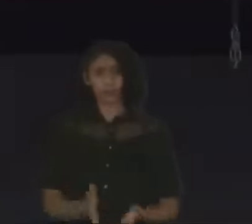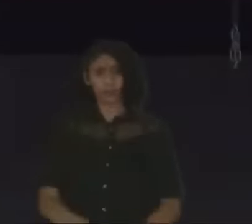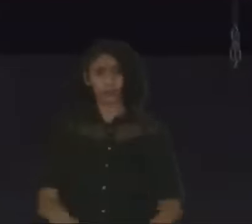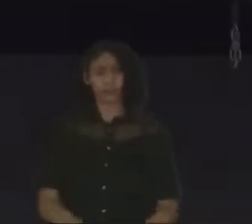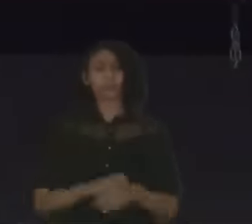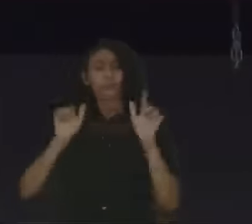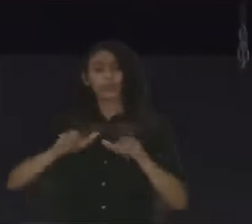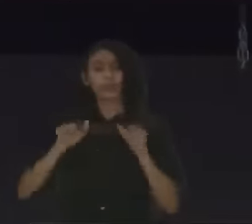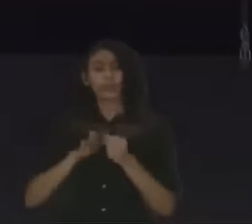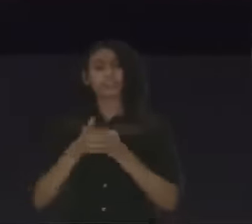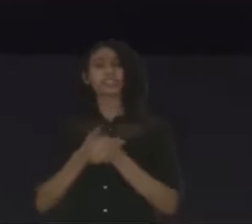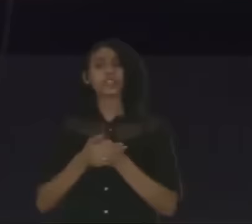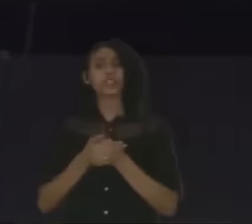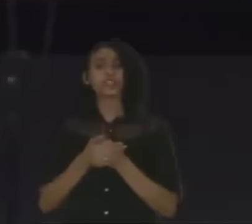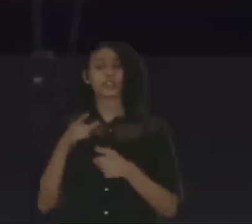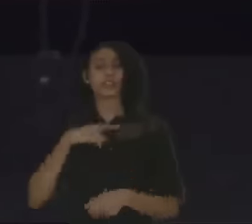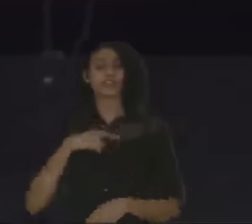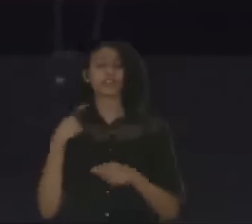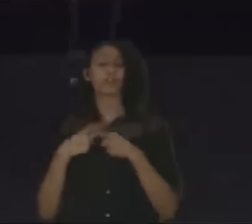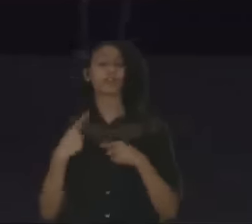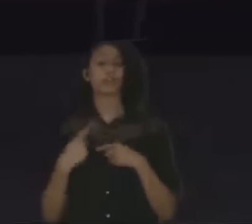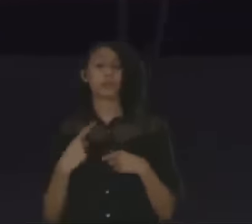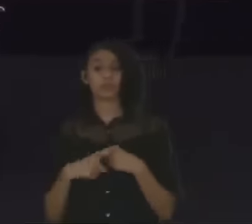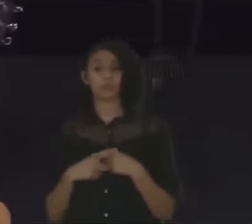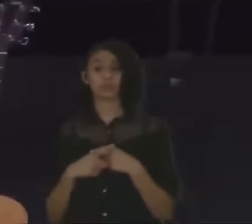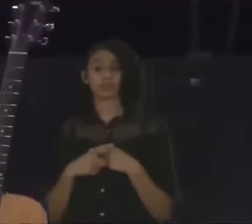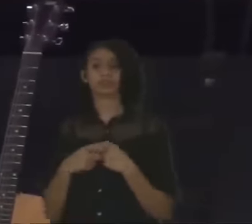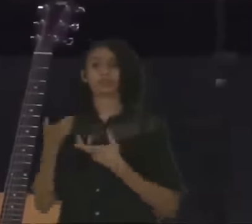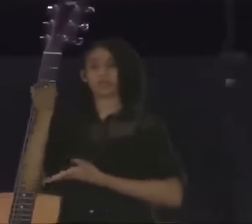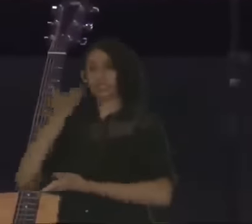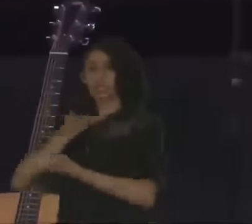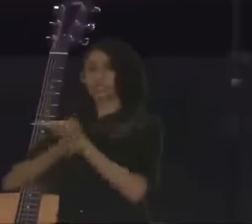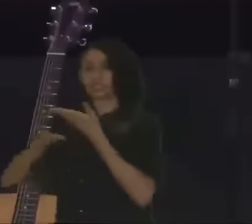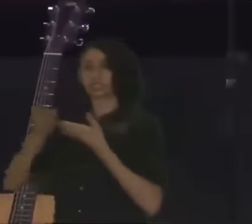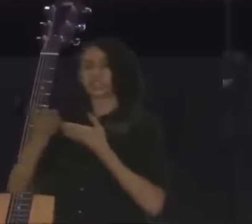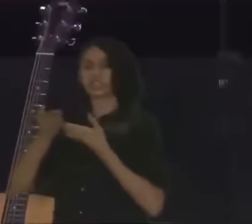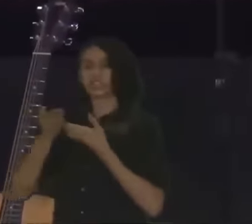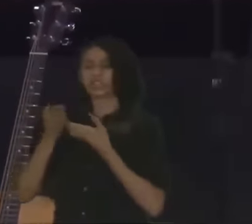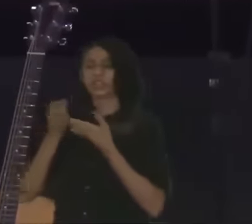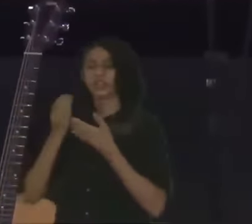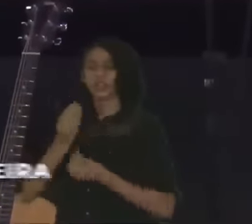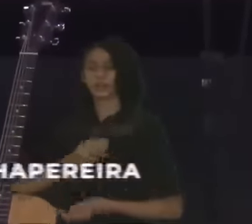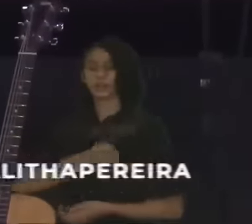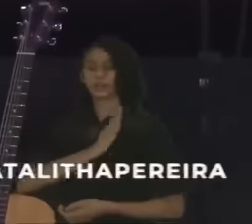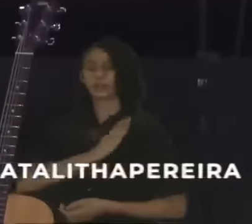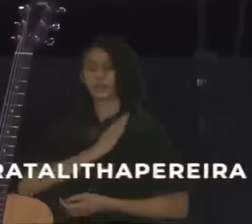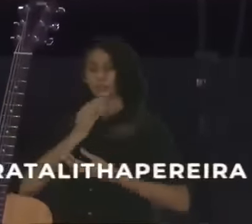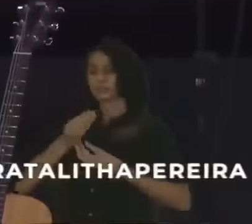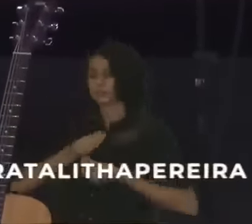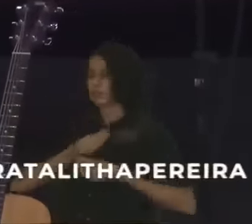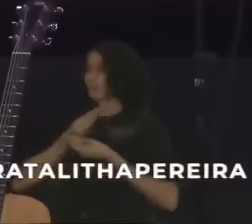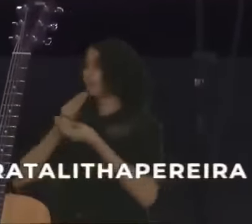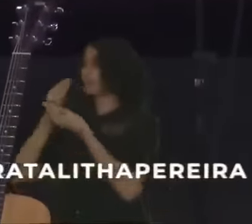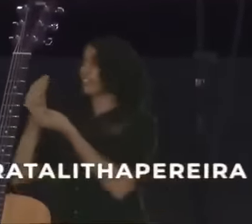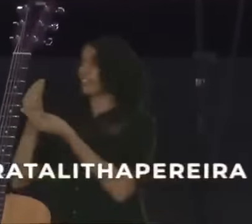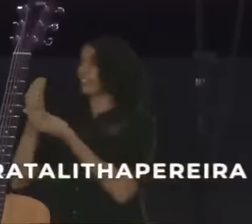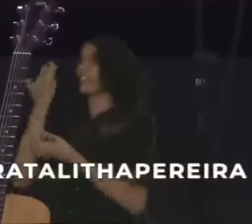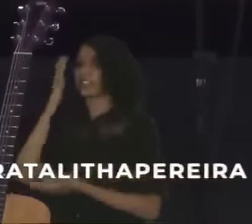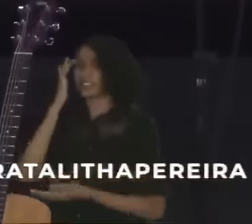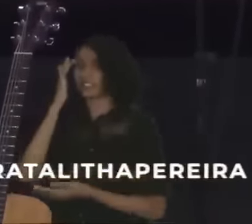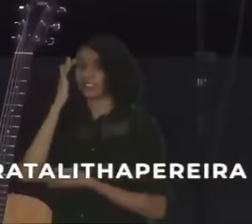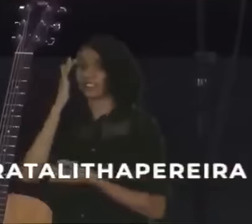Lugar Secreto Existe Para isso para que nós possamos derramar o nosso coração e entender que somos carentes da Graça de Deus